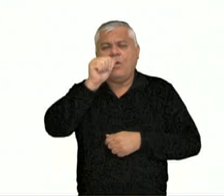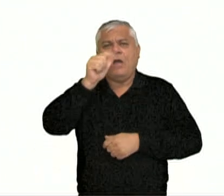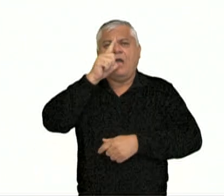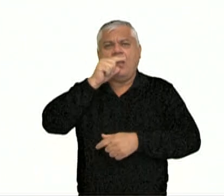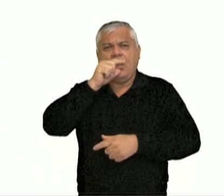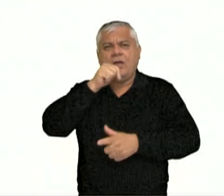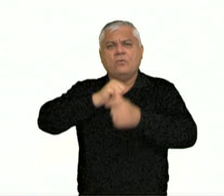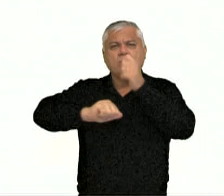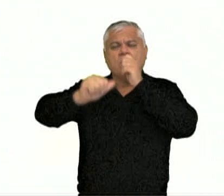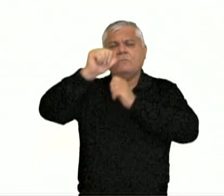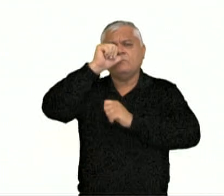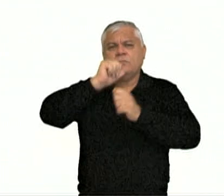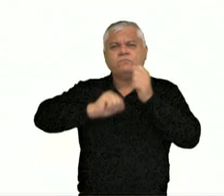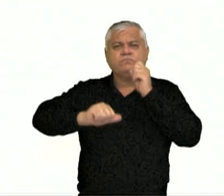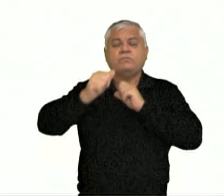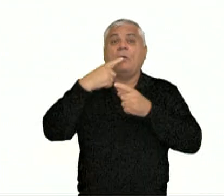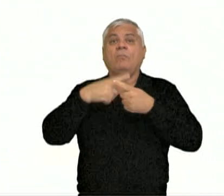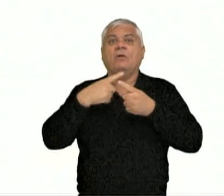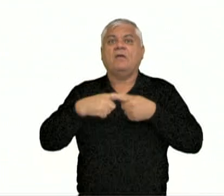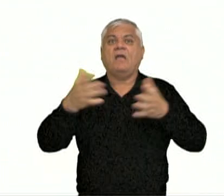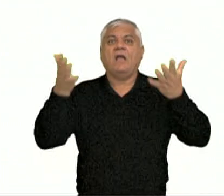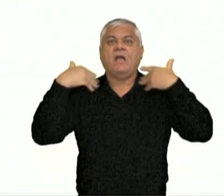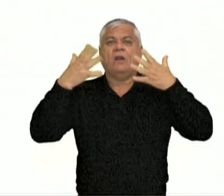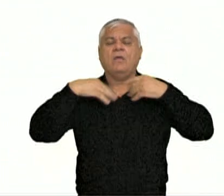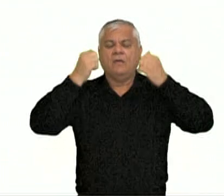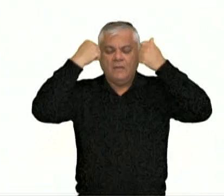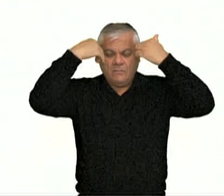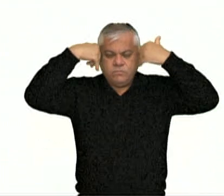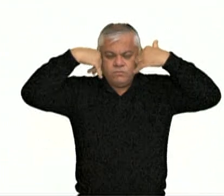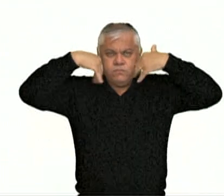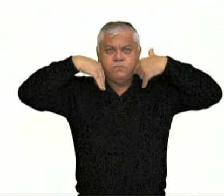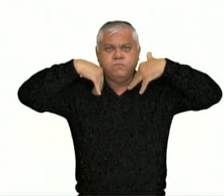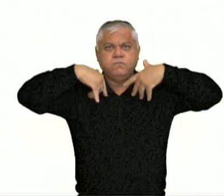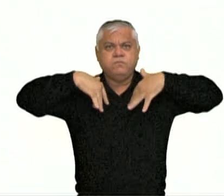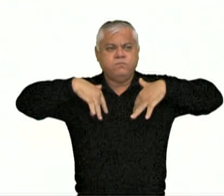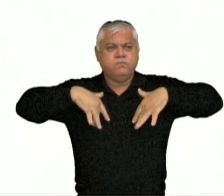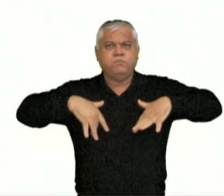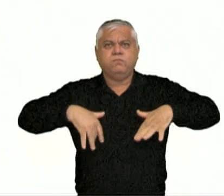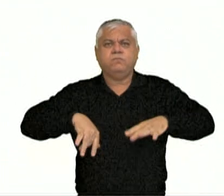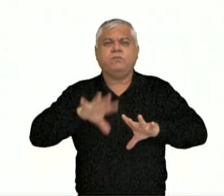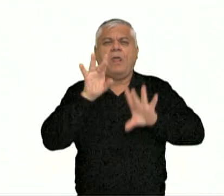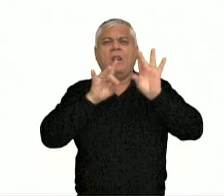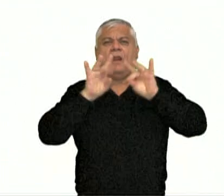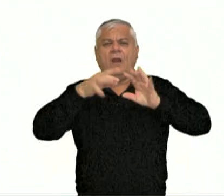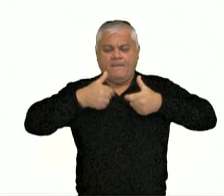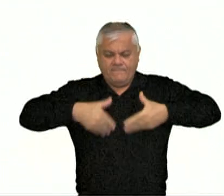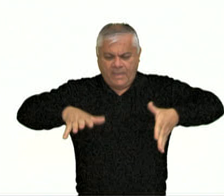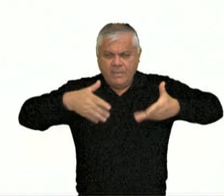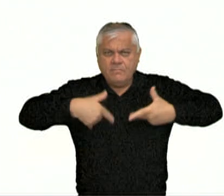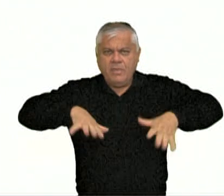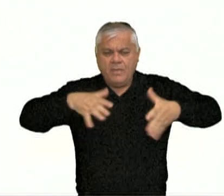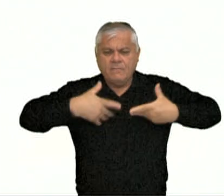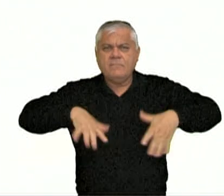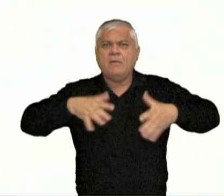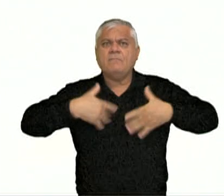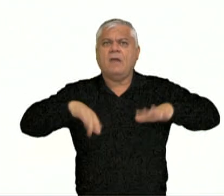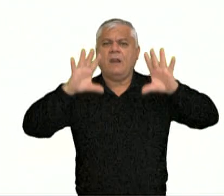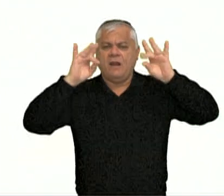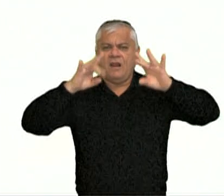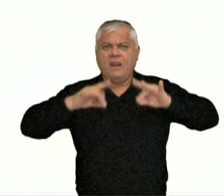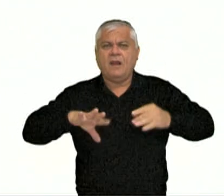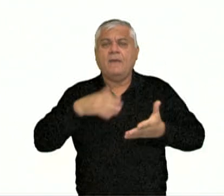muito quente. Nós perdemos mais líquido com a transpiração e o corpo perde assim água e sais